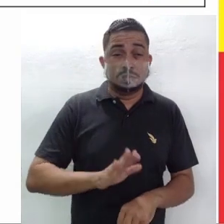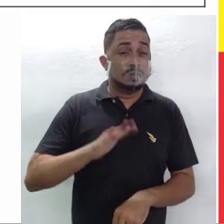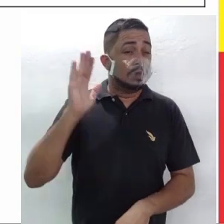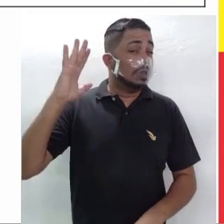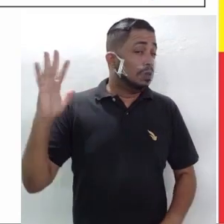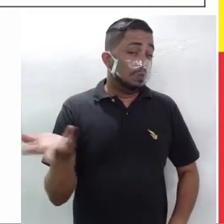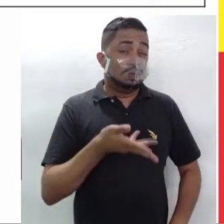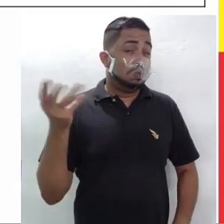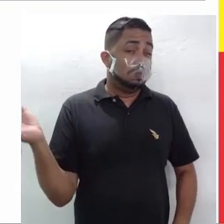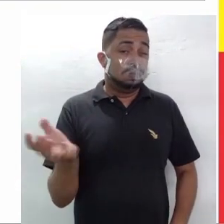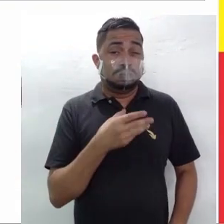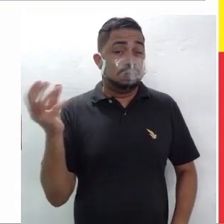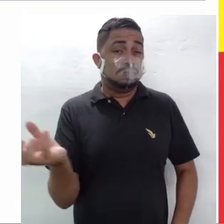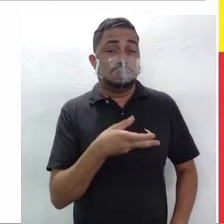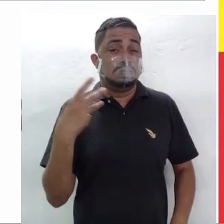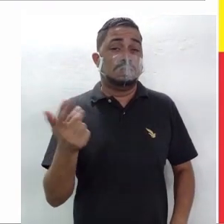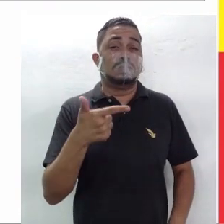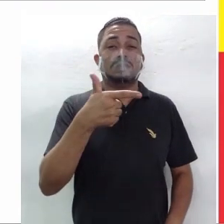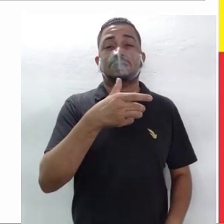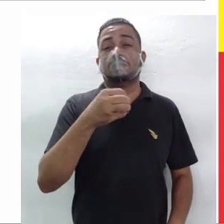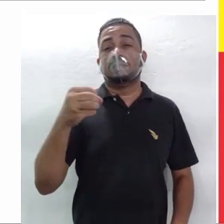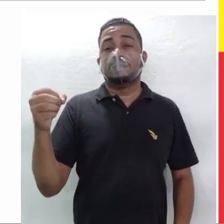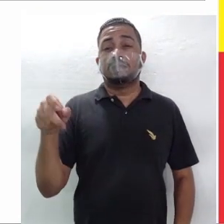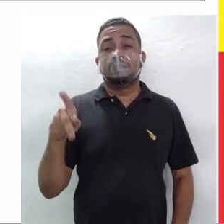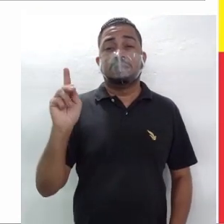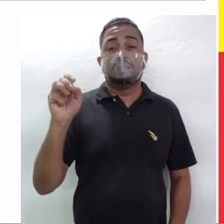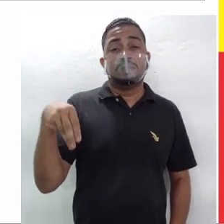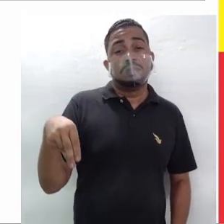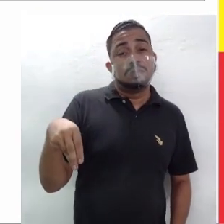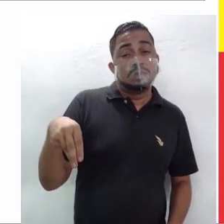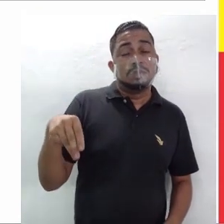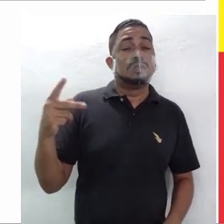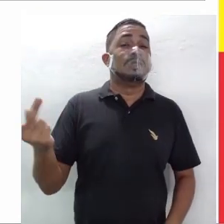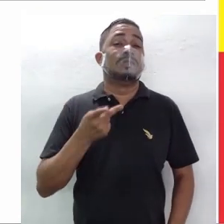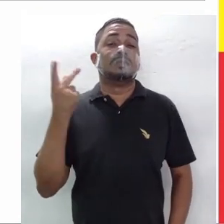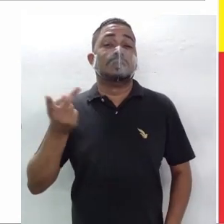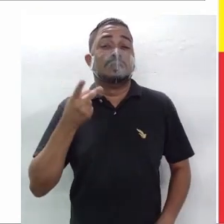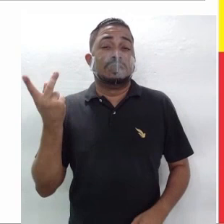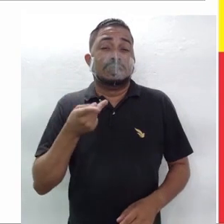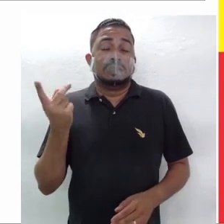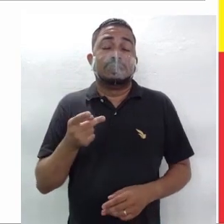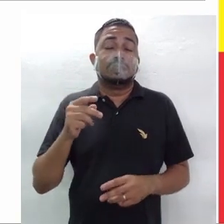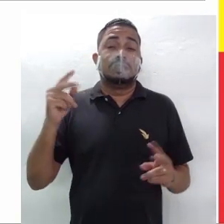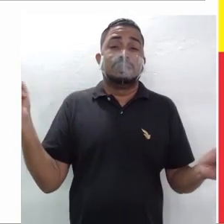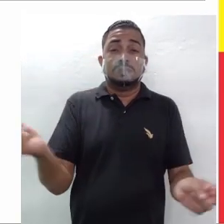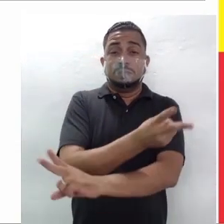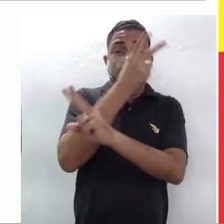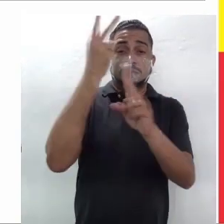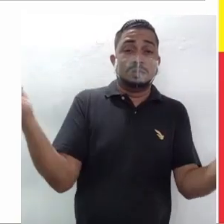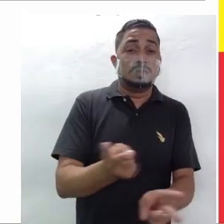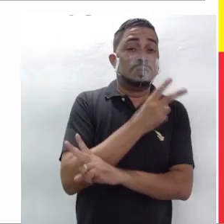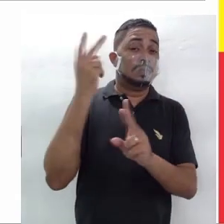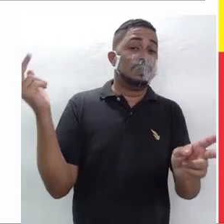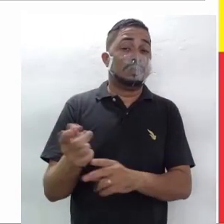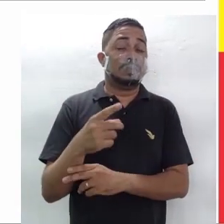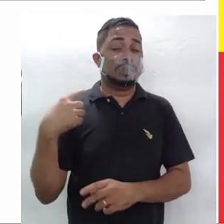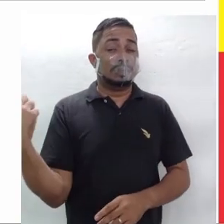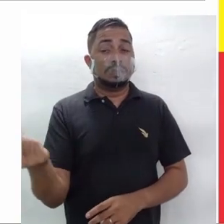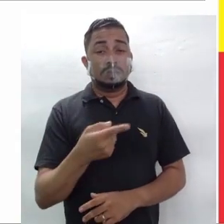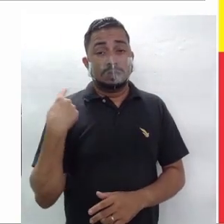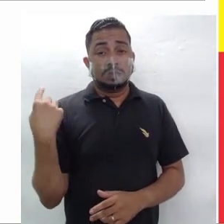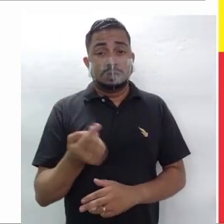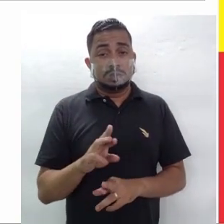aí os 200 quilômetros. Né? E quando se fala dos furacões e tufões, A grande